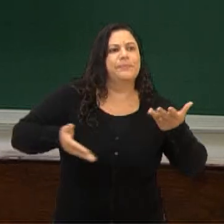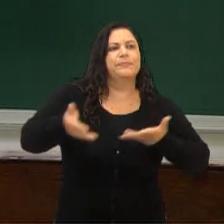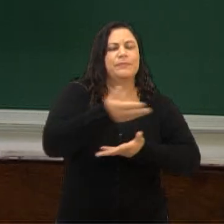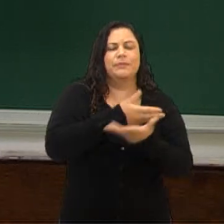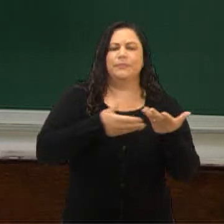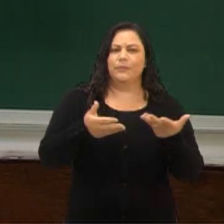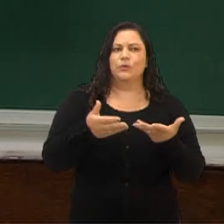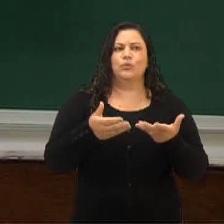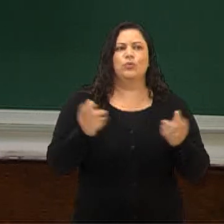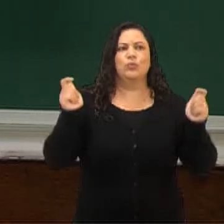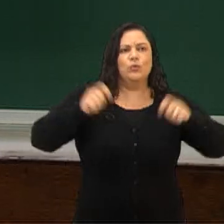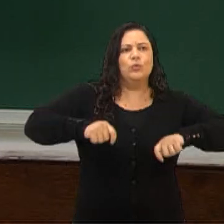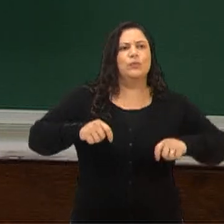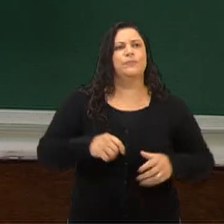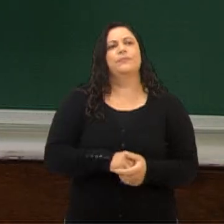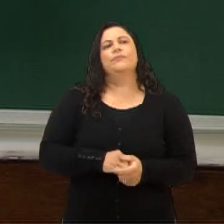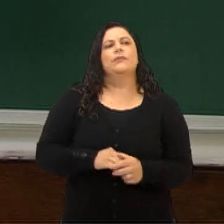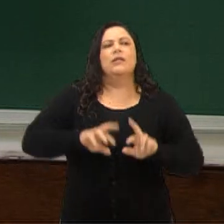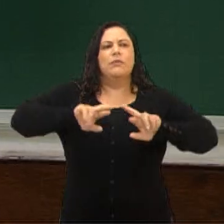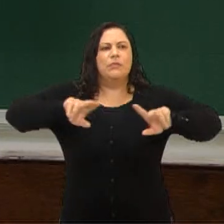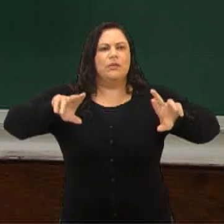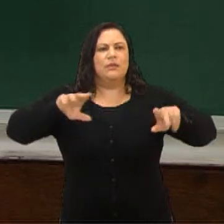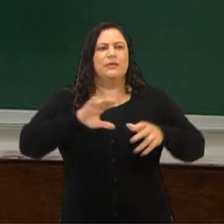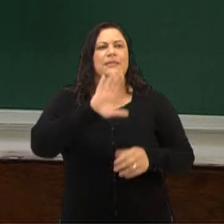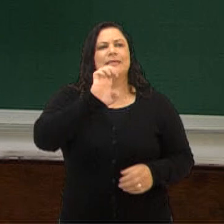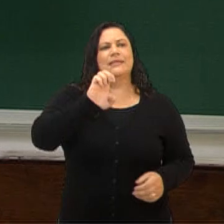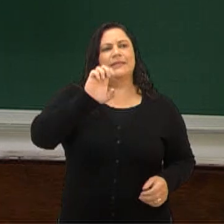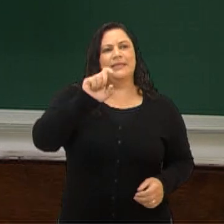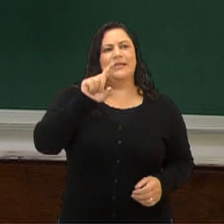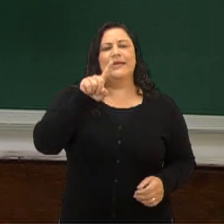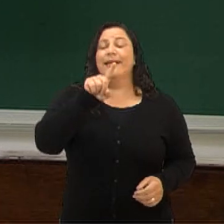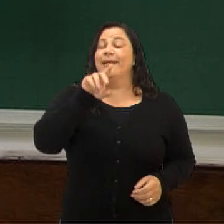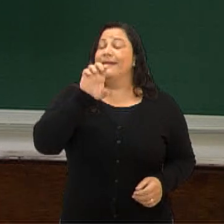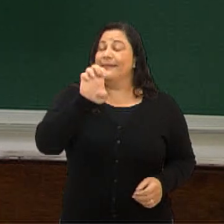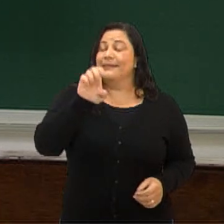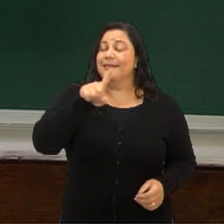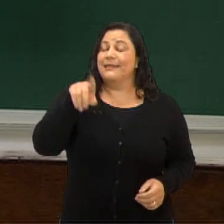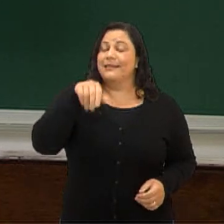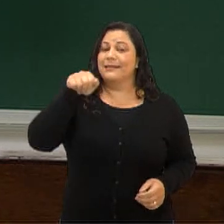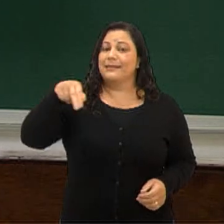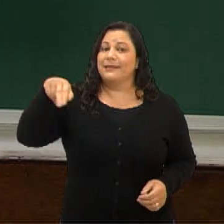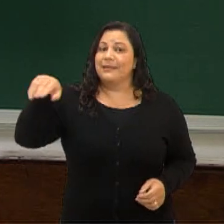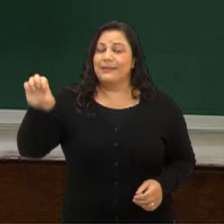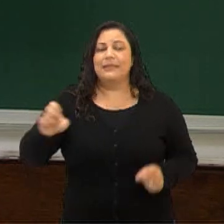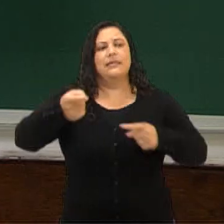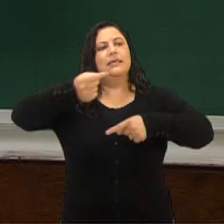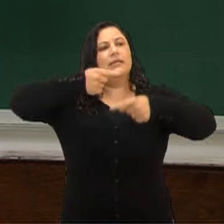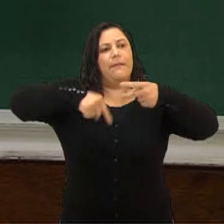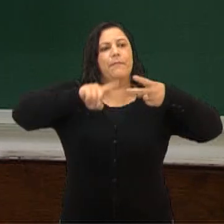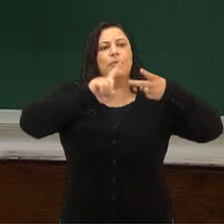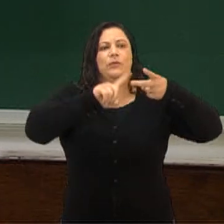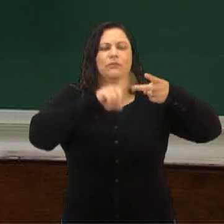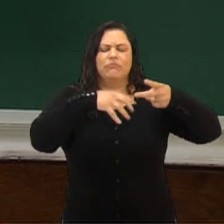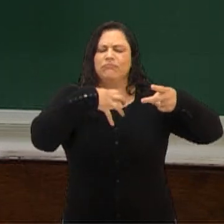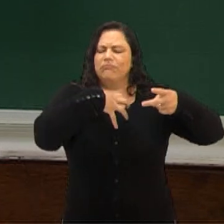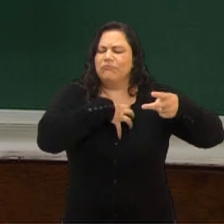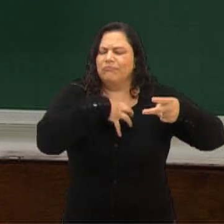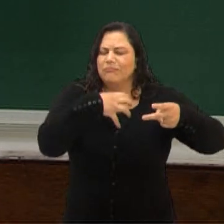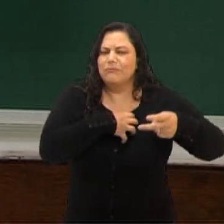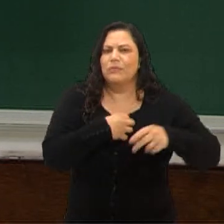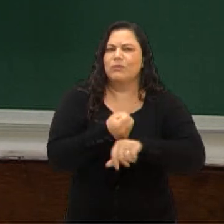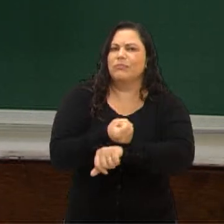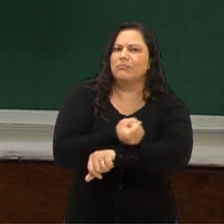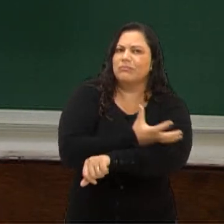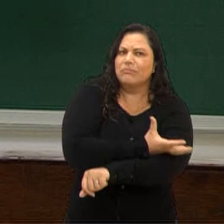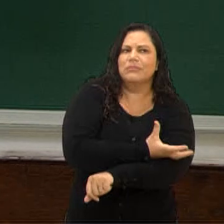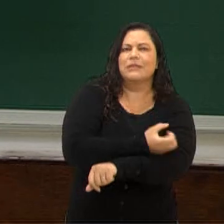o pontilhismo, que muita gente viu. Né? E a expressão dos sentimentos, que são as emoções e sensações, através da cor e luz, do Gauguin,